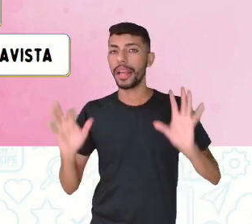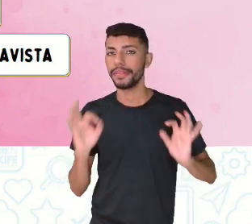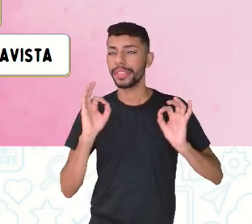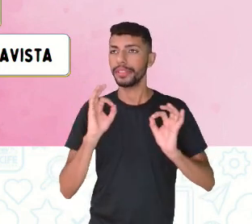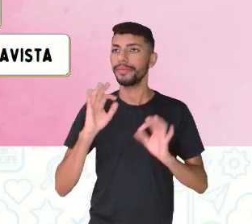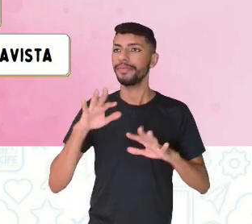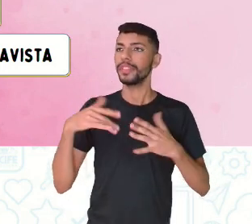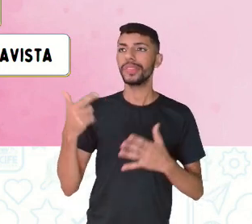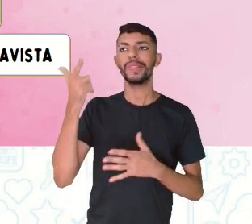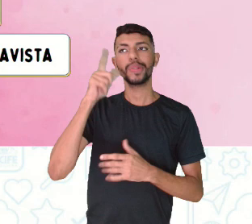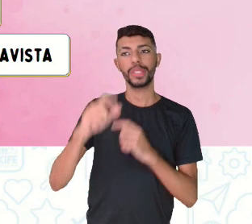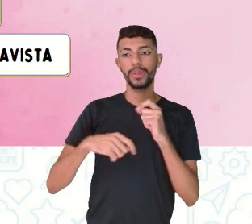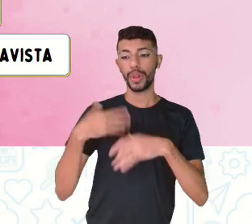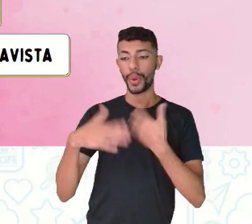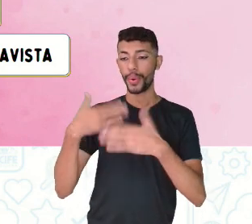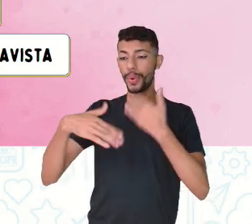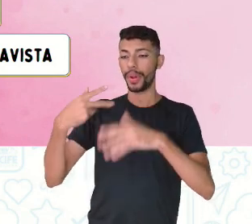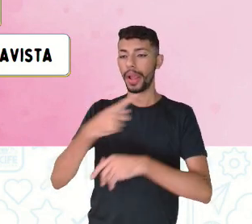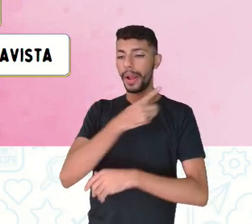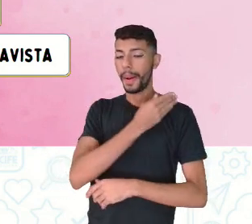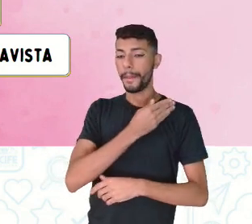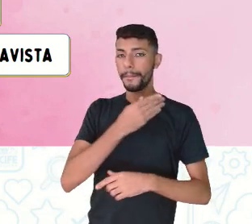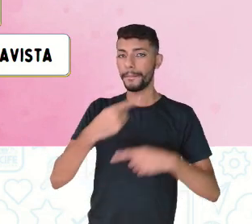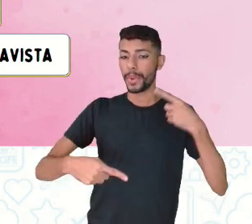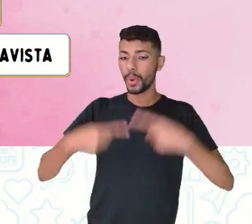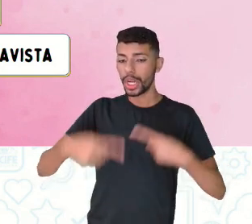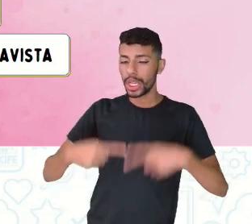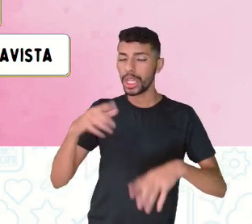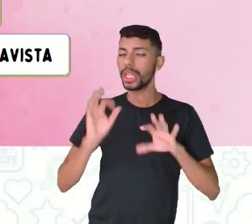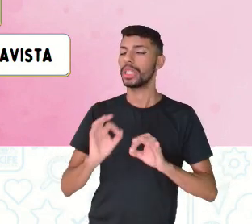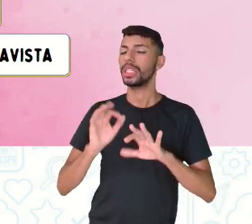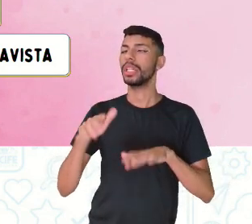podiam se desenvolver ali politicamente,